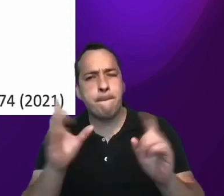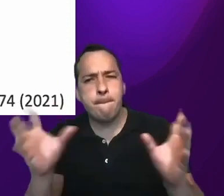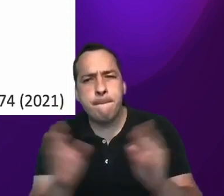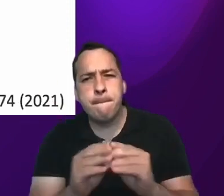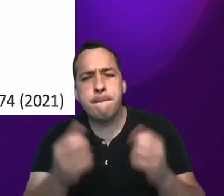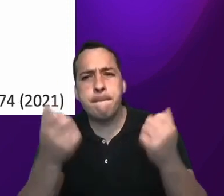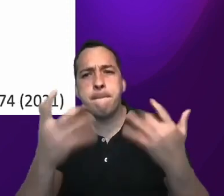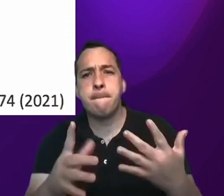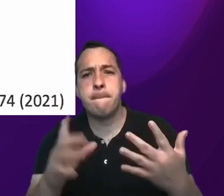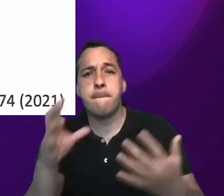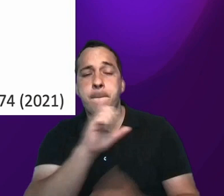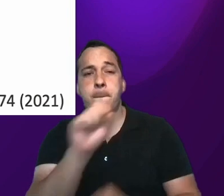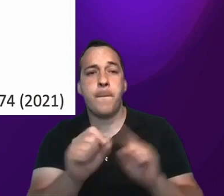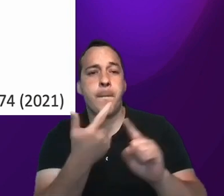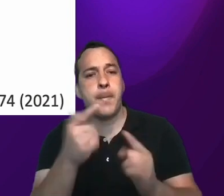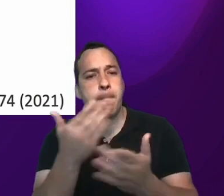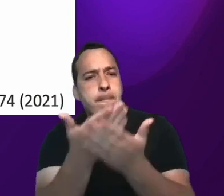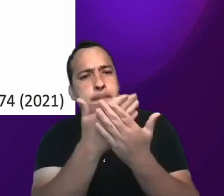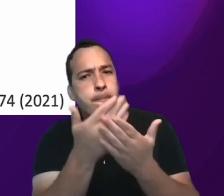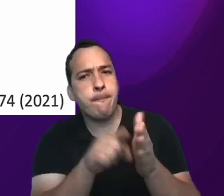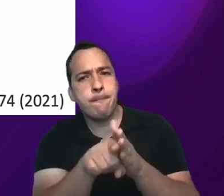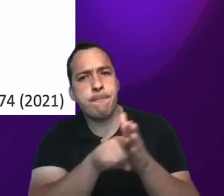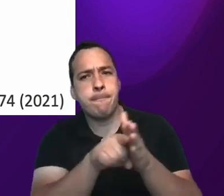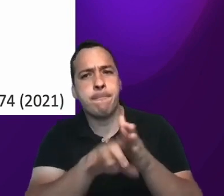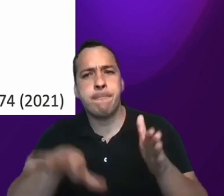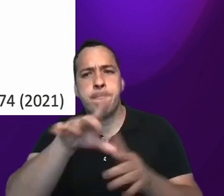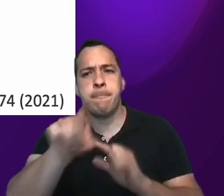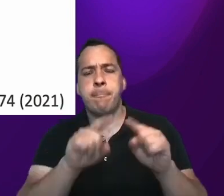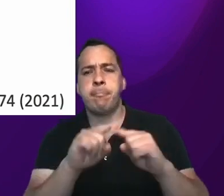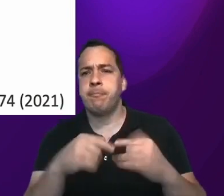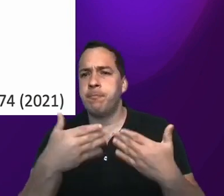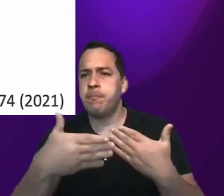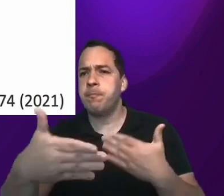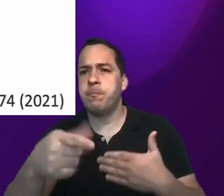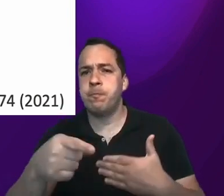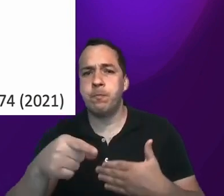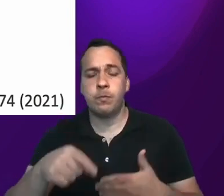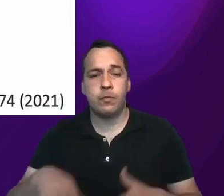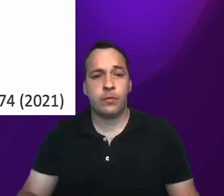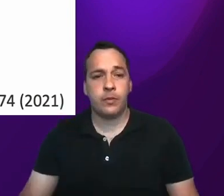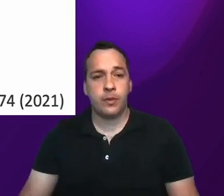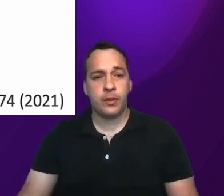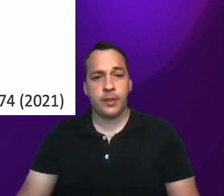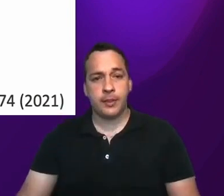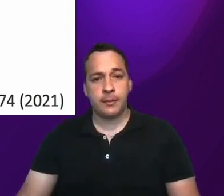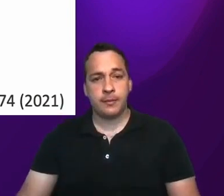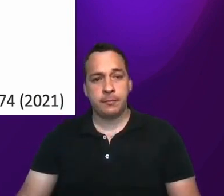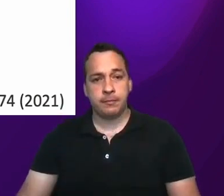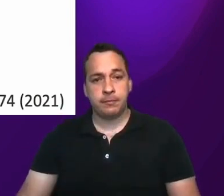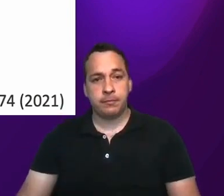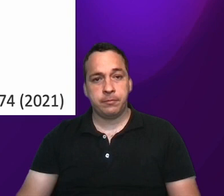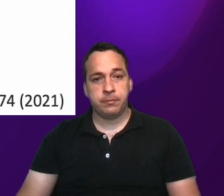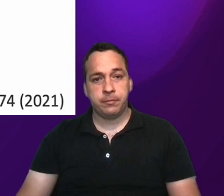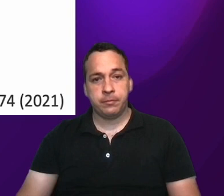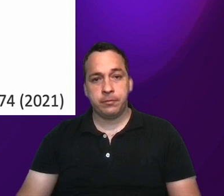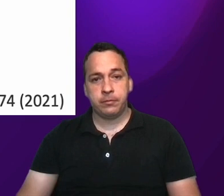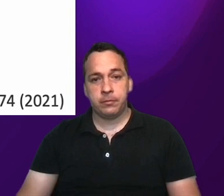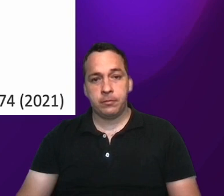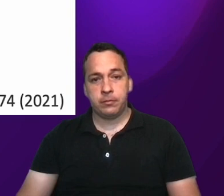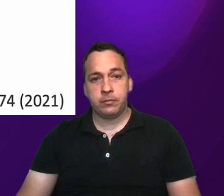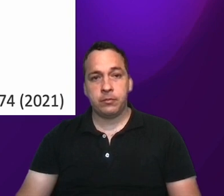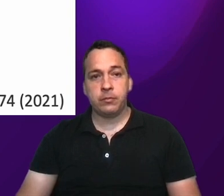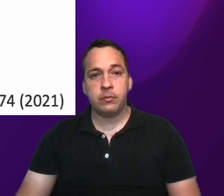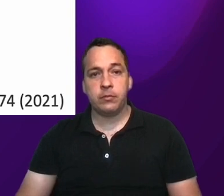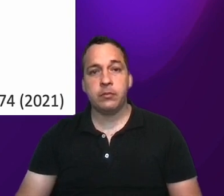rapidamente outros estudos que vieram depois, né? Esse aqui é um estudo também